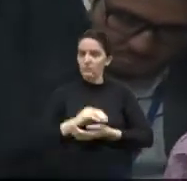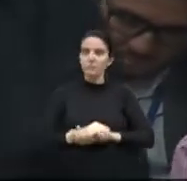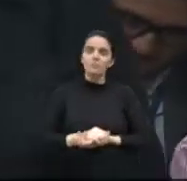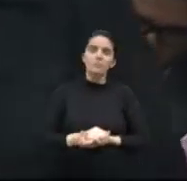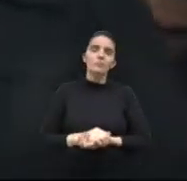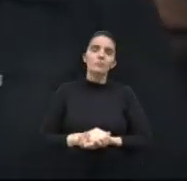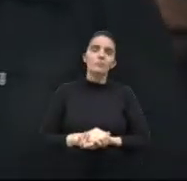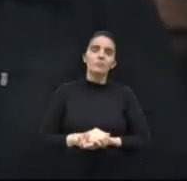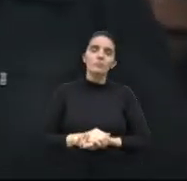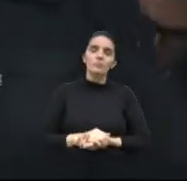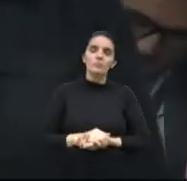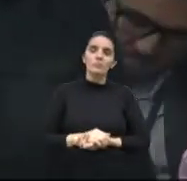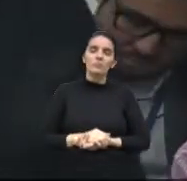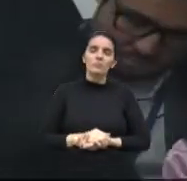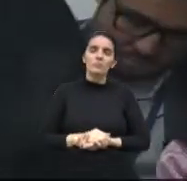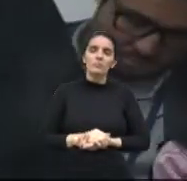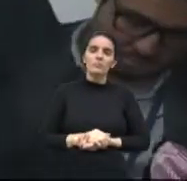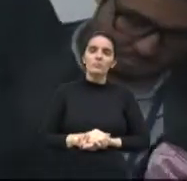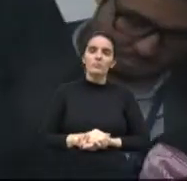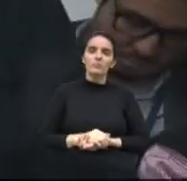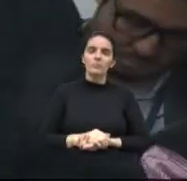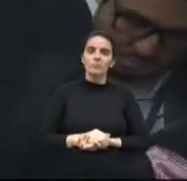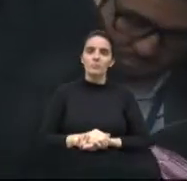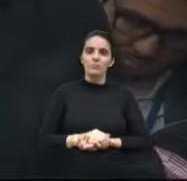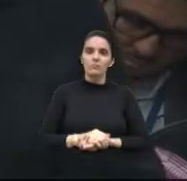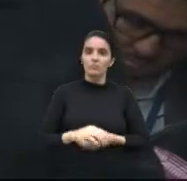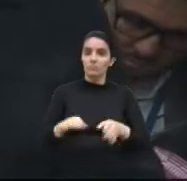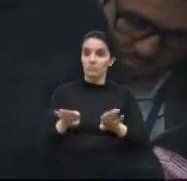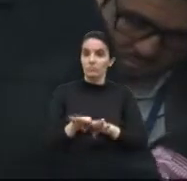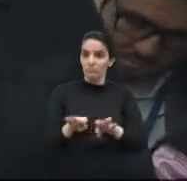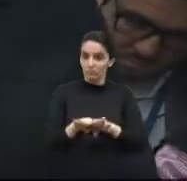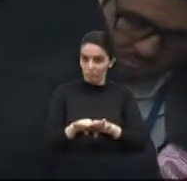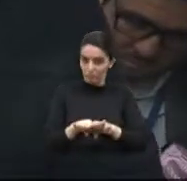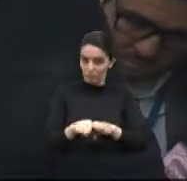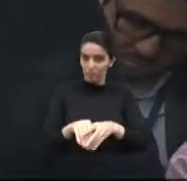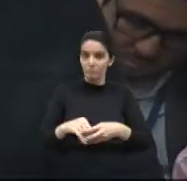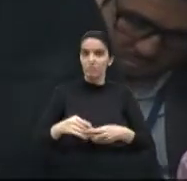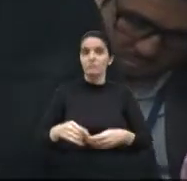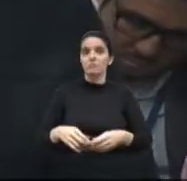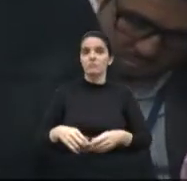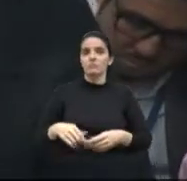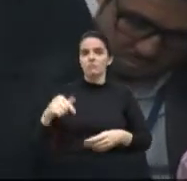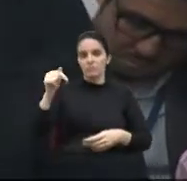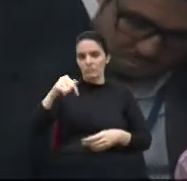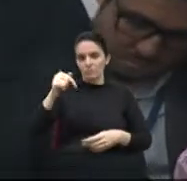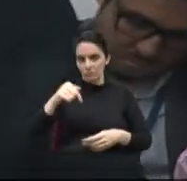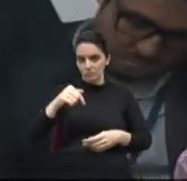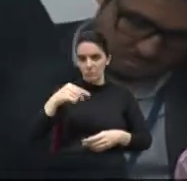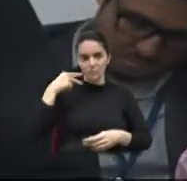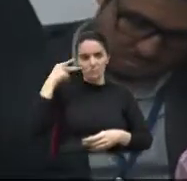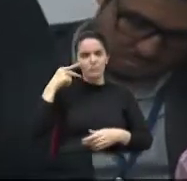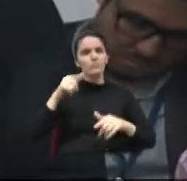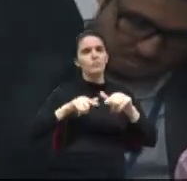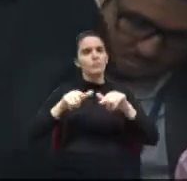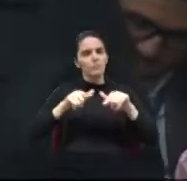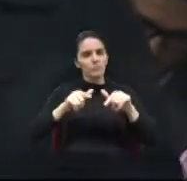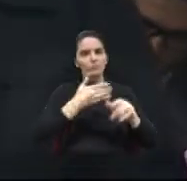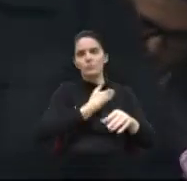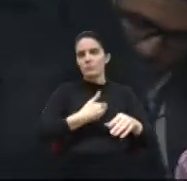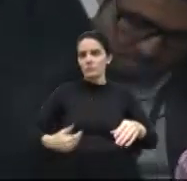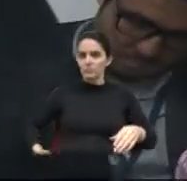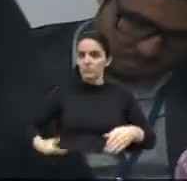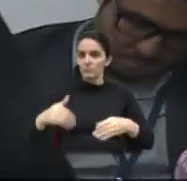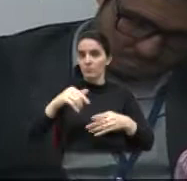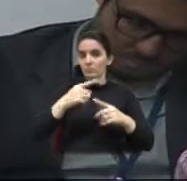Governo passado, retrasado, não me importa. Inclusive, alguns até trabalharam nos governos, porque tiveram mais votos,